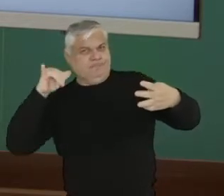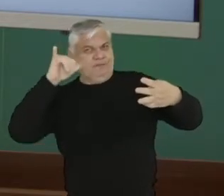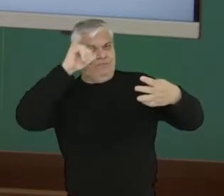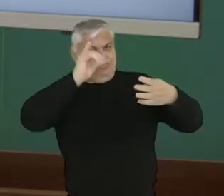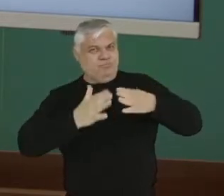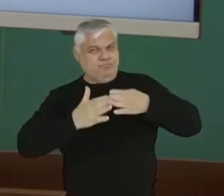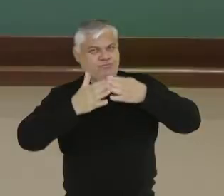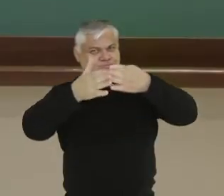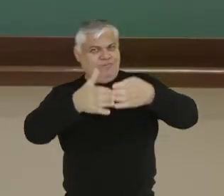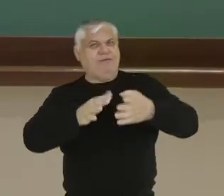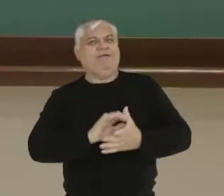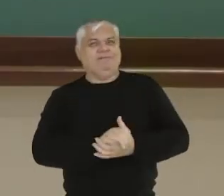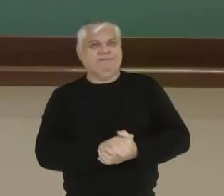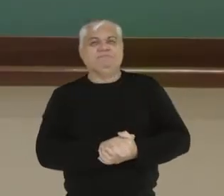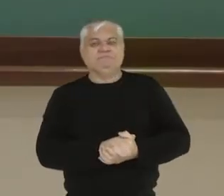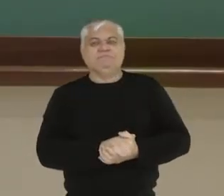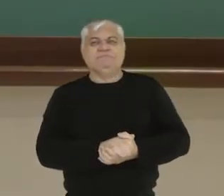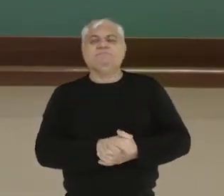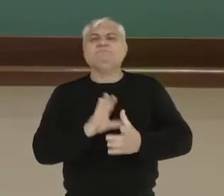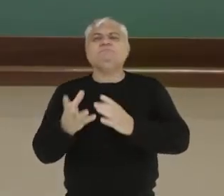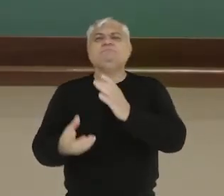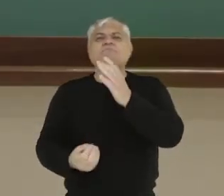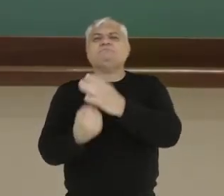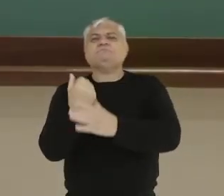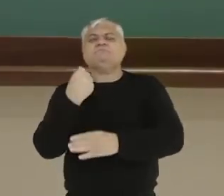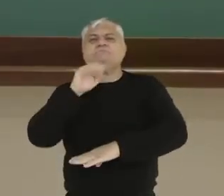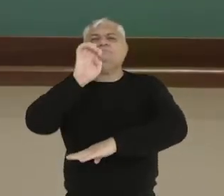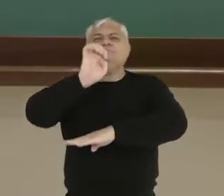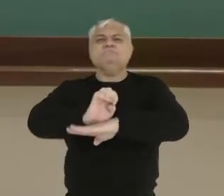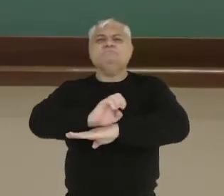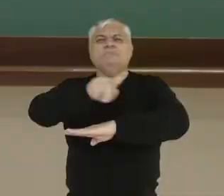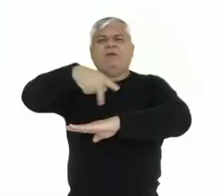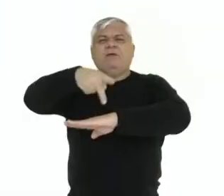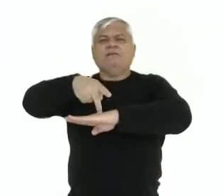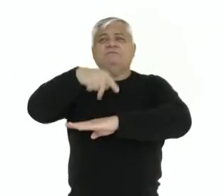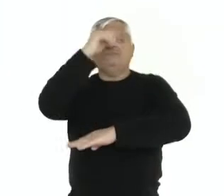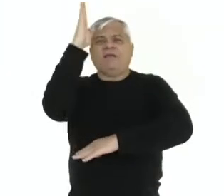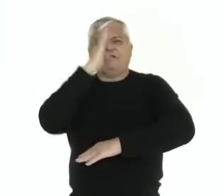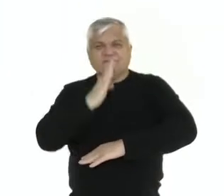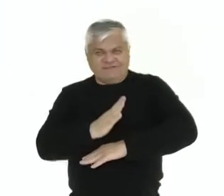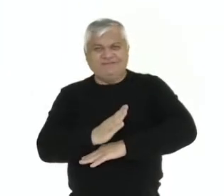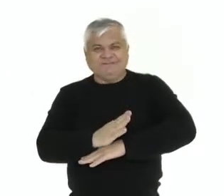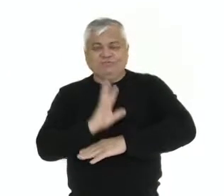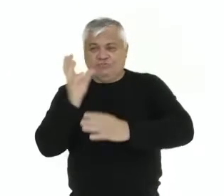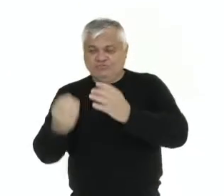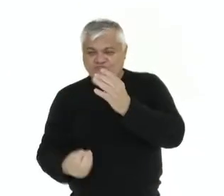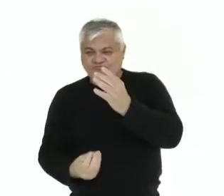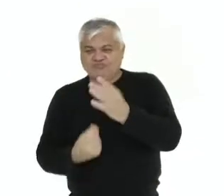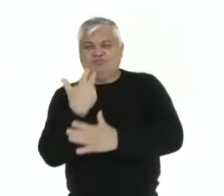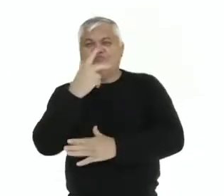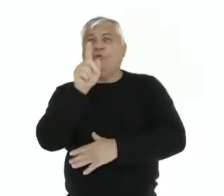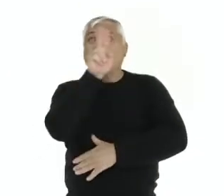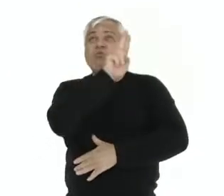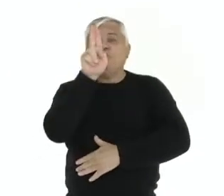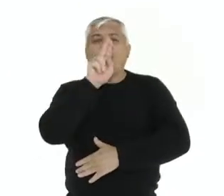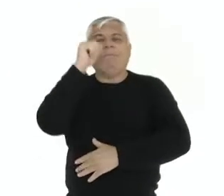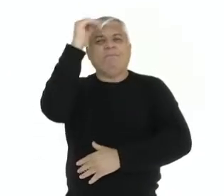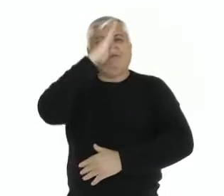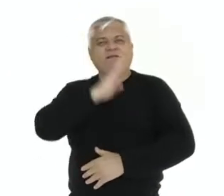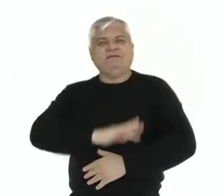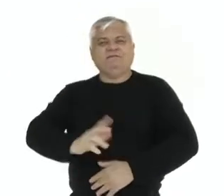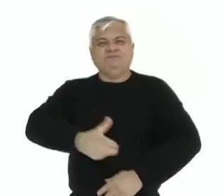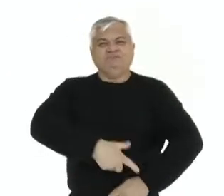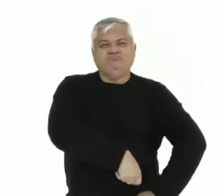E foi com o surgimento do Estado brasileiro, o Estado brasileiro, né, que surgiu com a independência